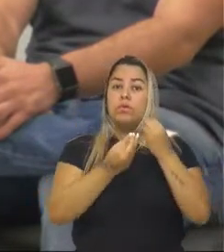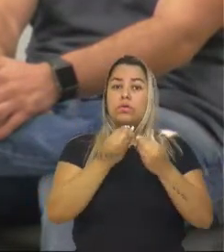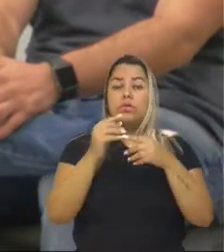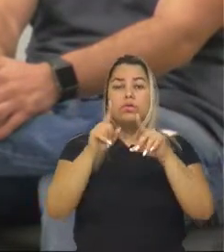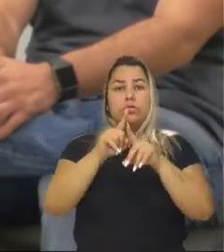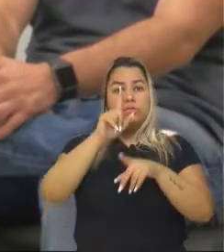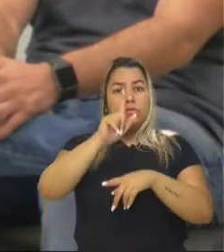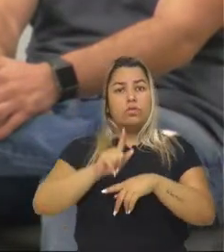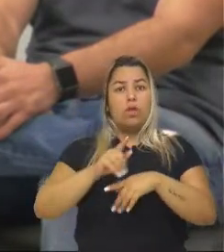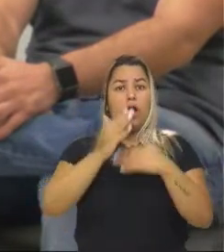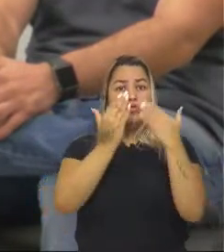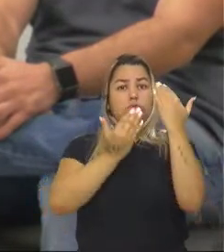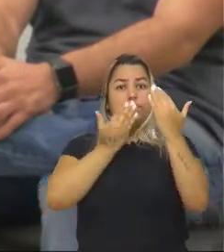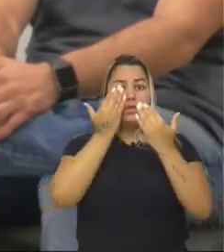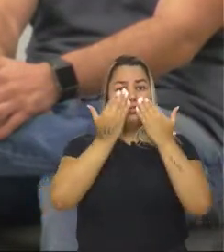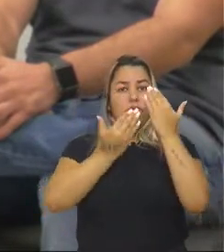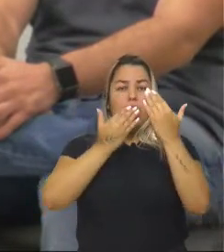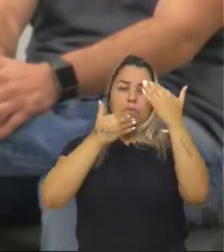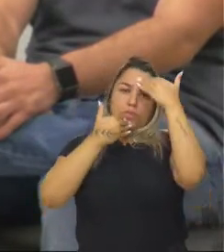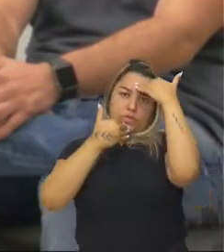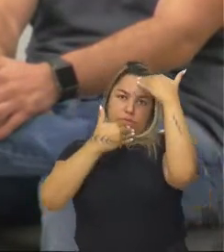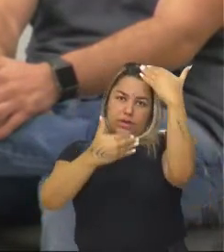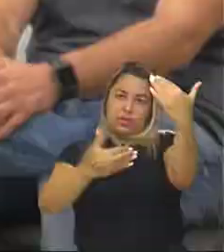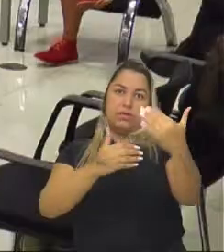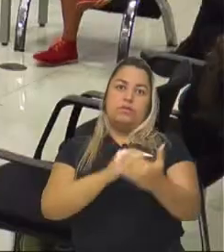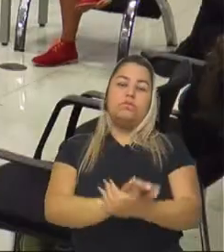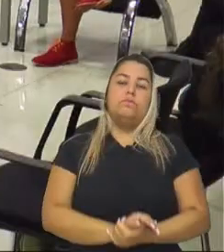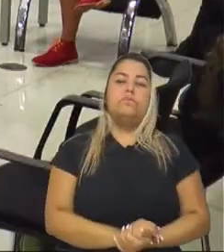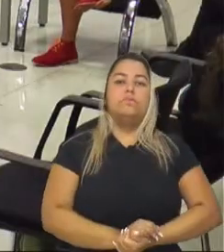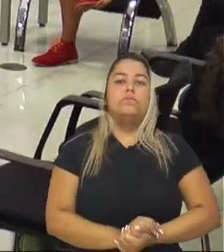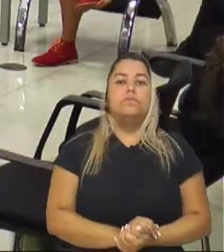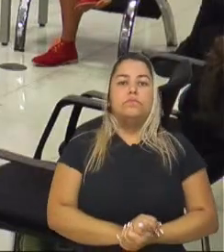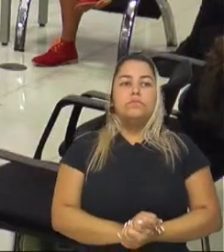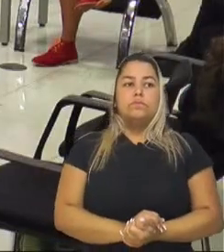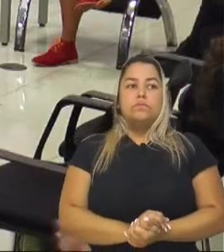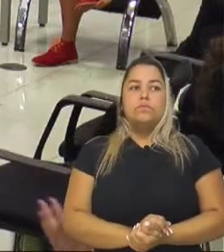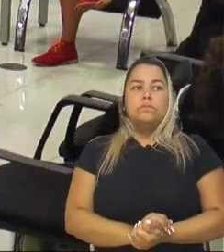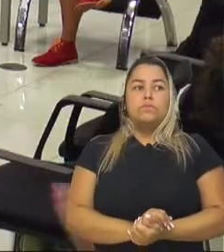gestão do Conselho Federal de Psicologia. Muito obrigado.